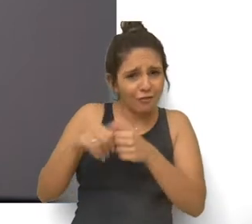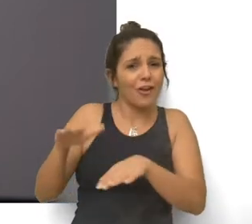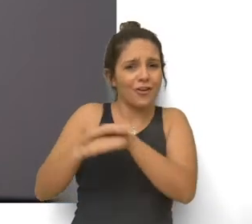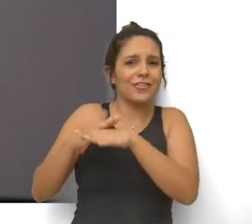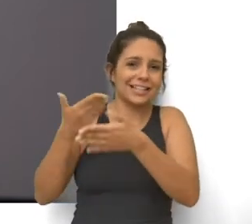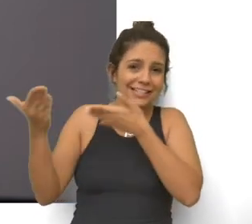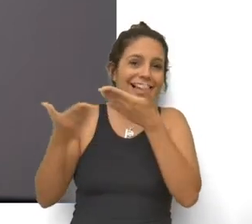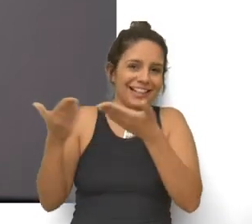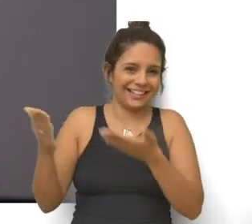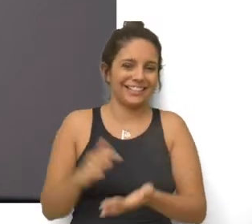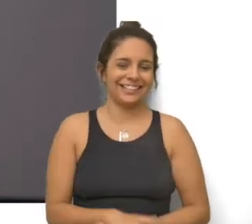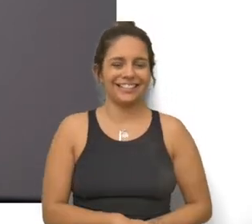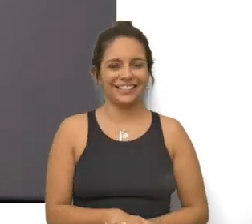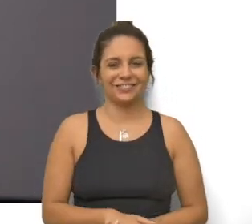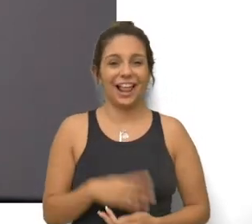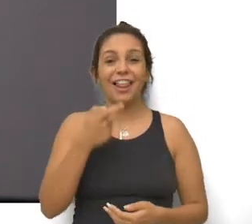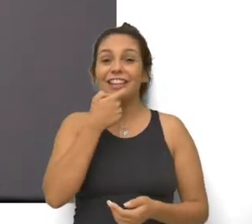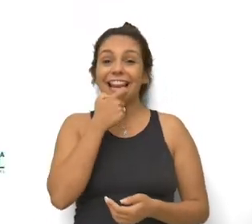foi ótimo.